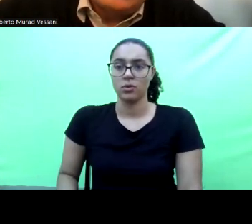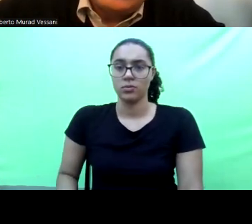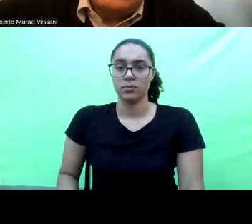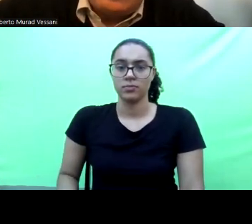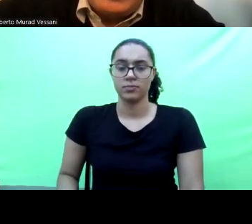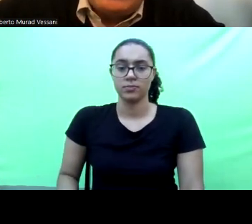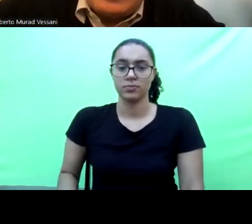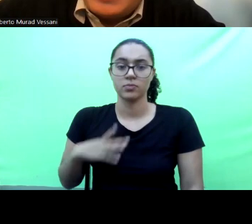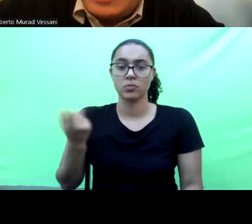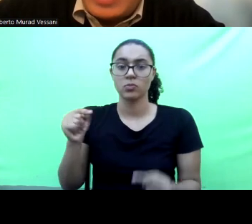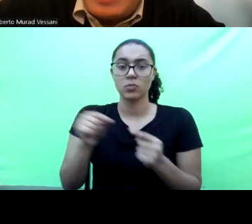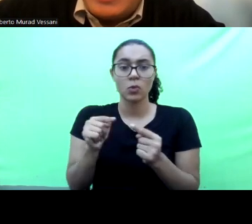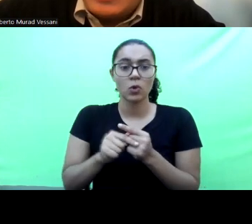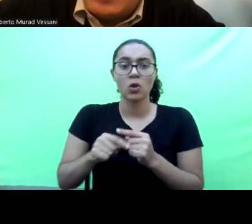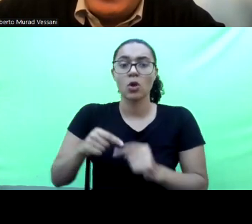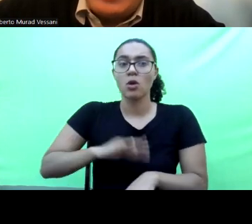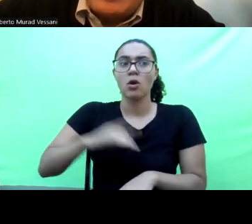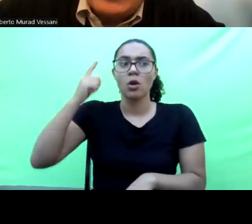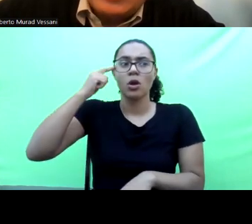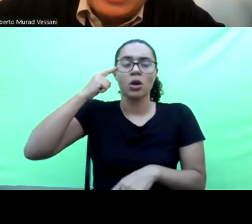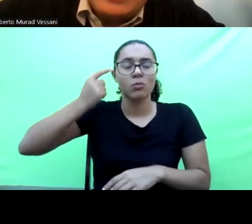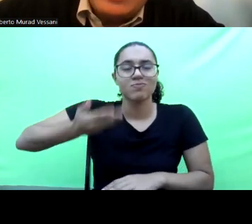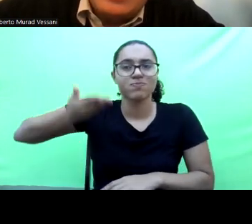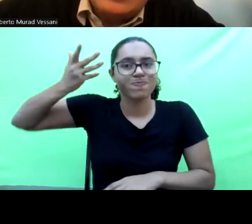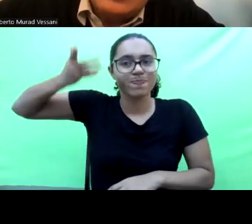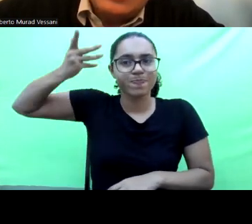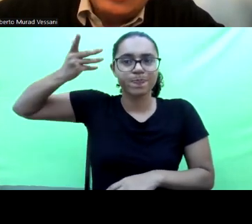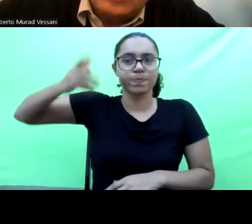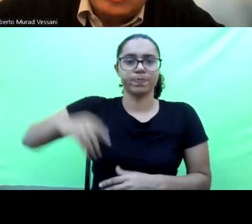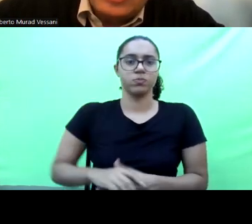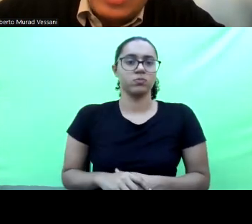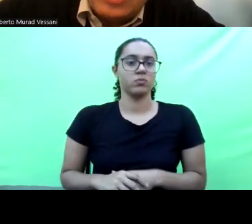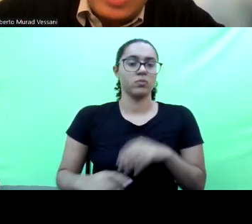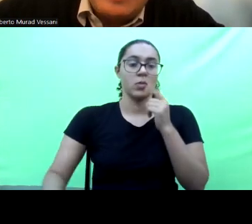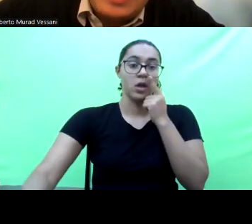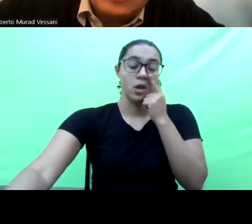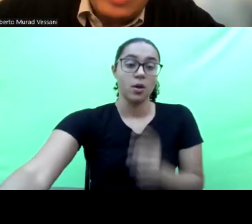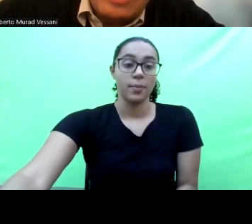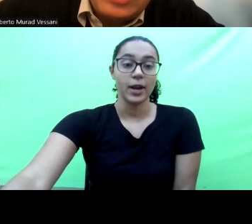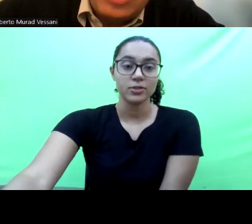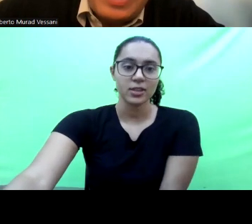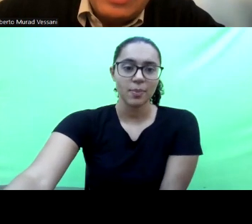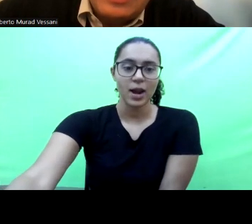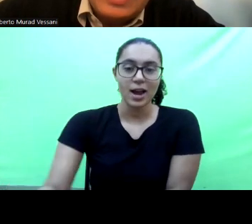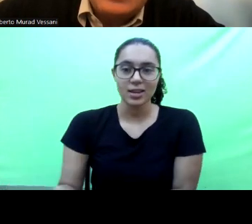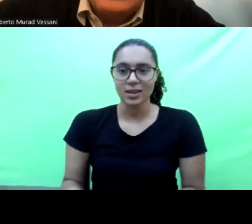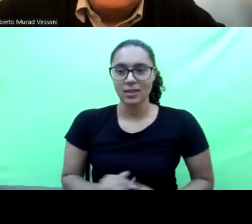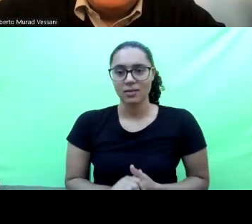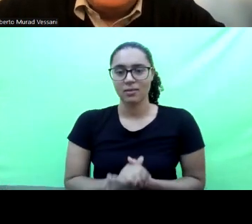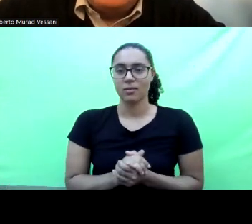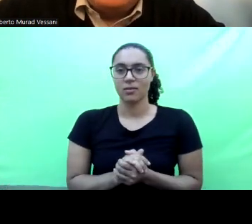por conta do aumento da pressão na cabeça no momento em que a pessoa está soltando o ar para tocar o instrumento,